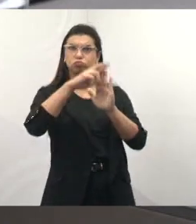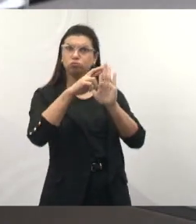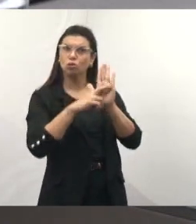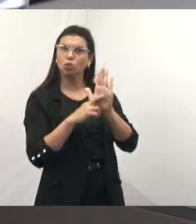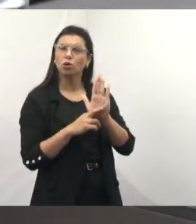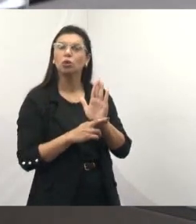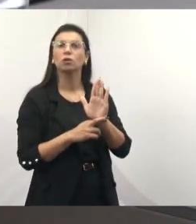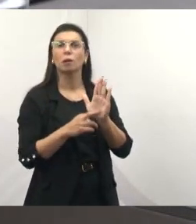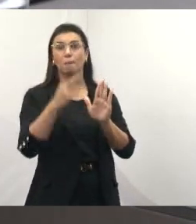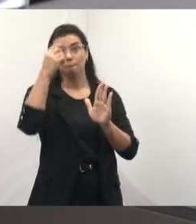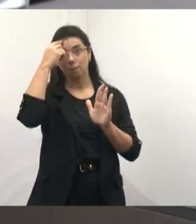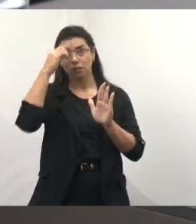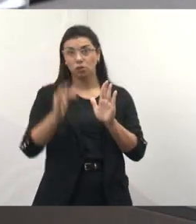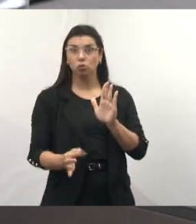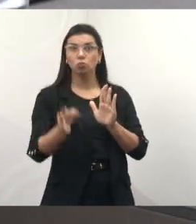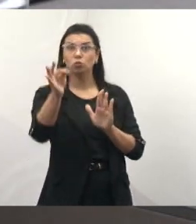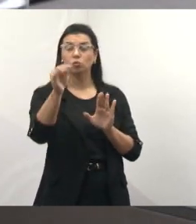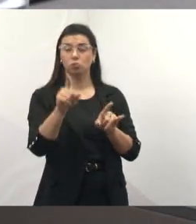cidade do futuro.